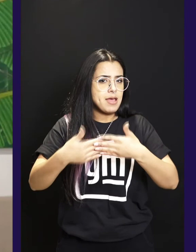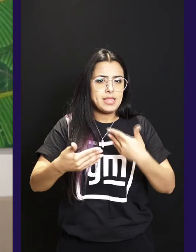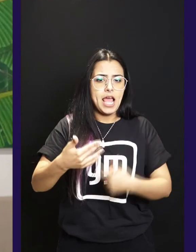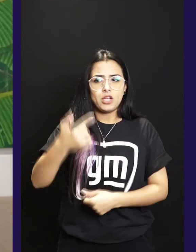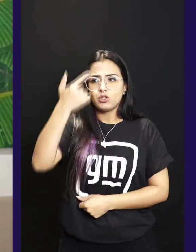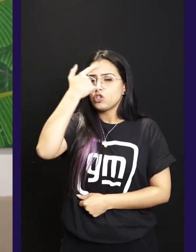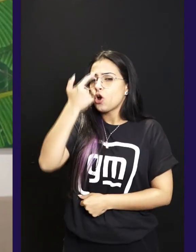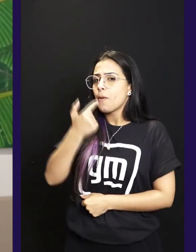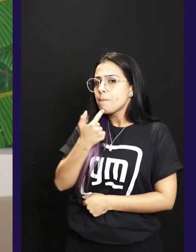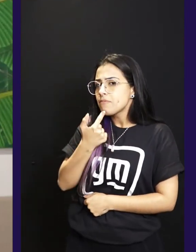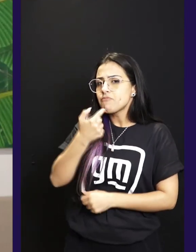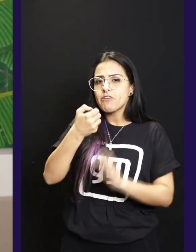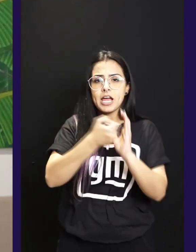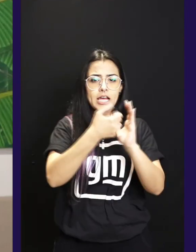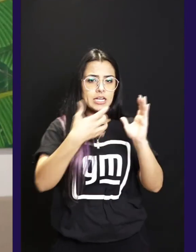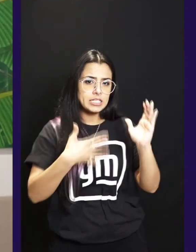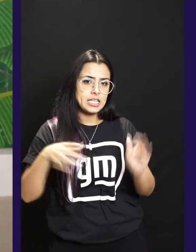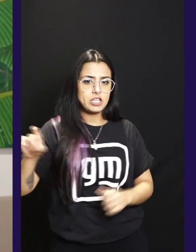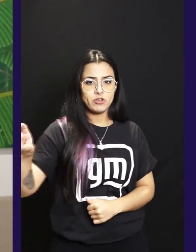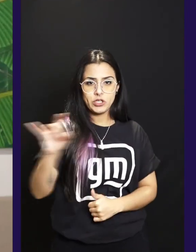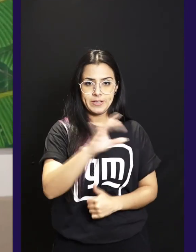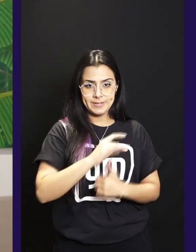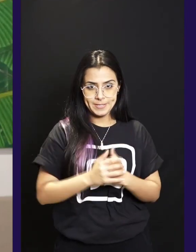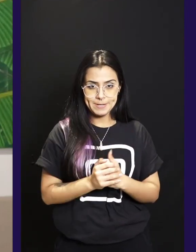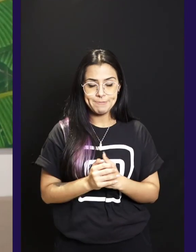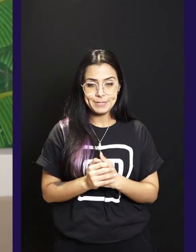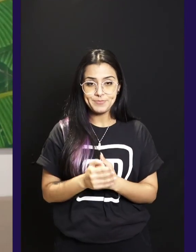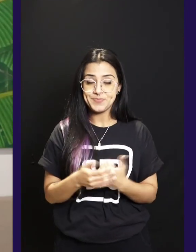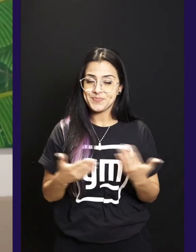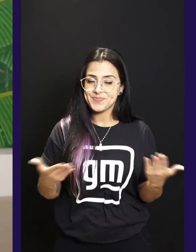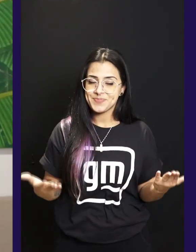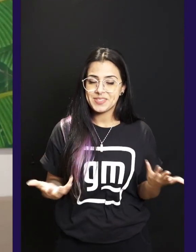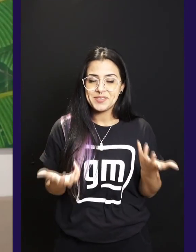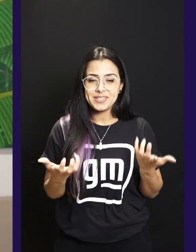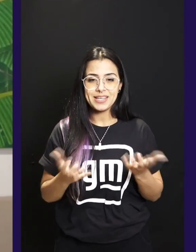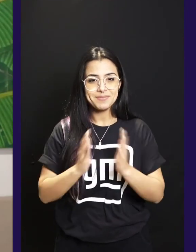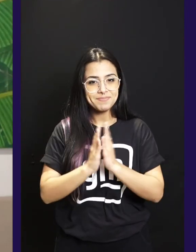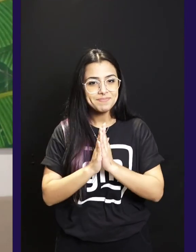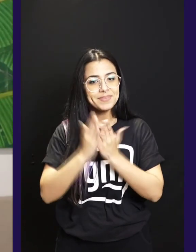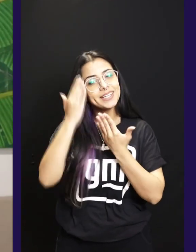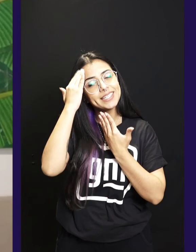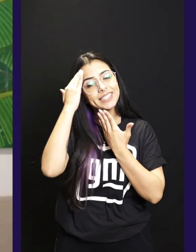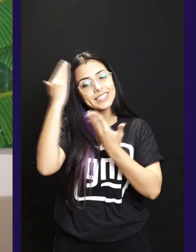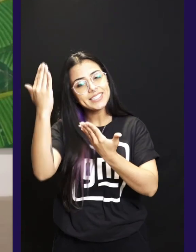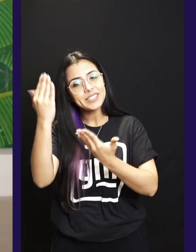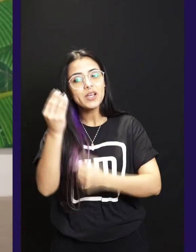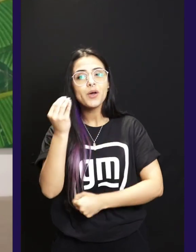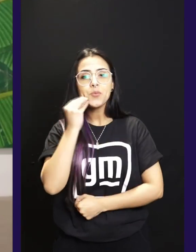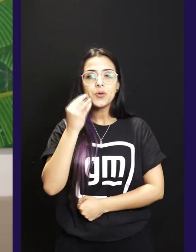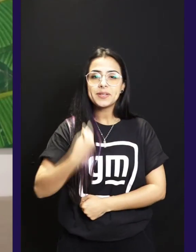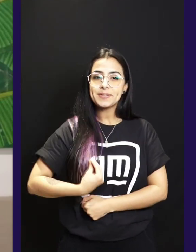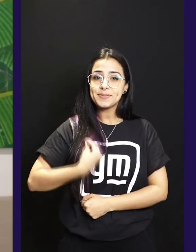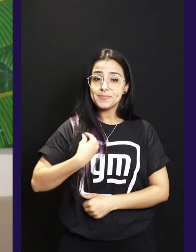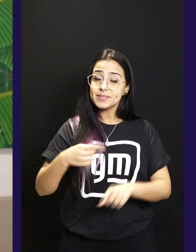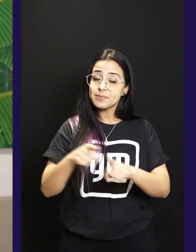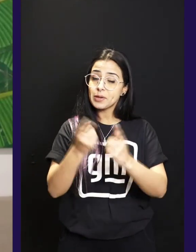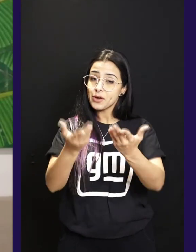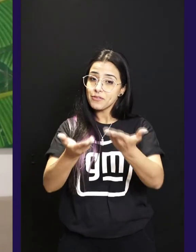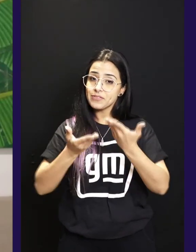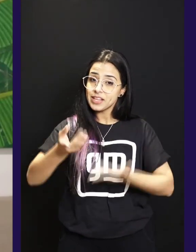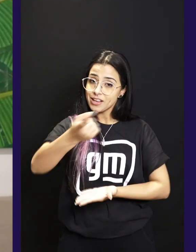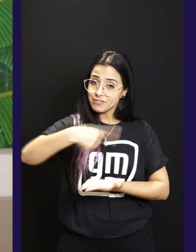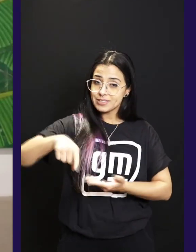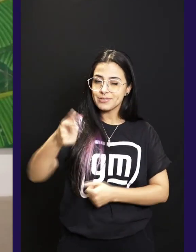de características pessoais. Então, eu queria agradecer muito esse espaço aqui hoje e convidar mais uma vez,